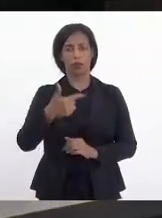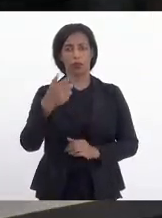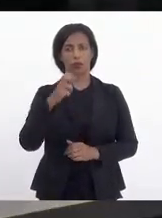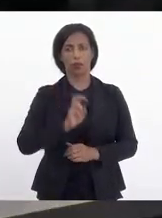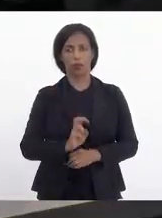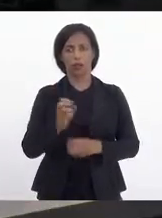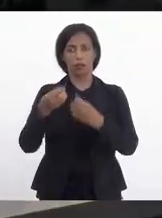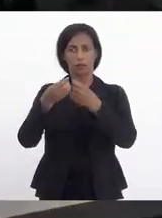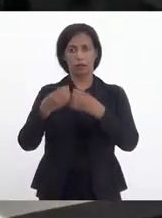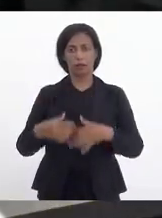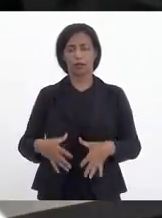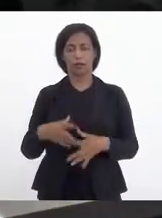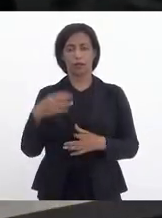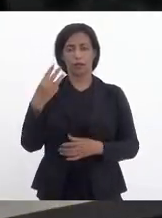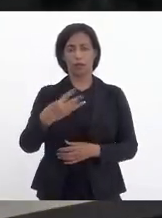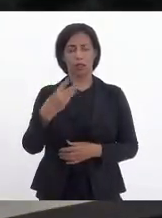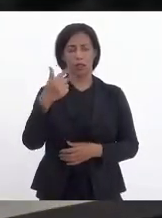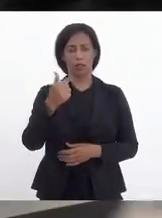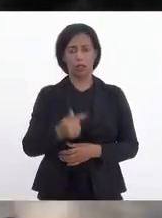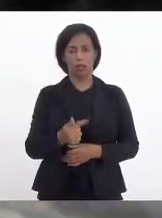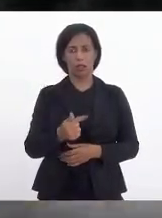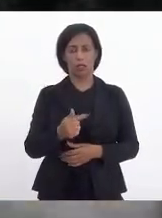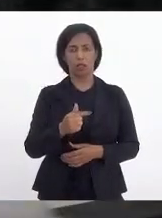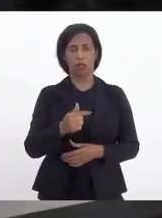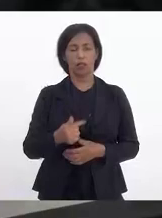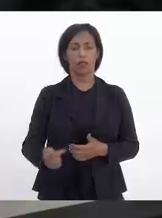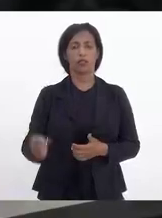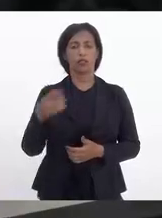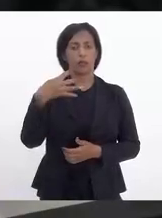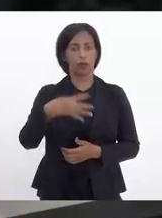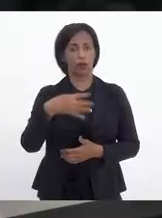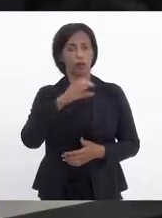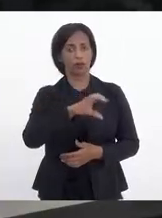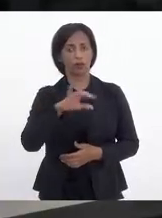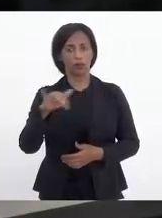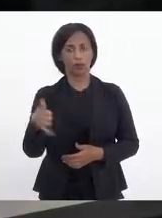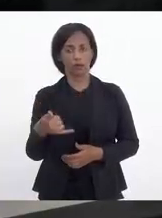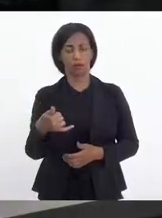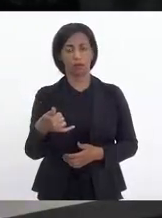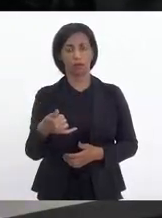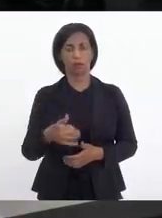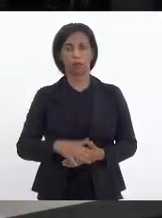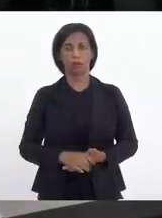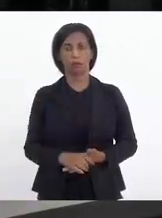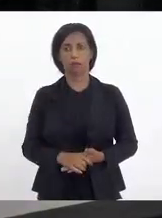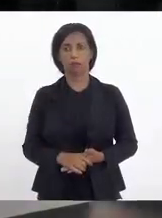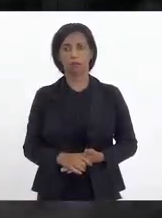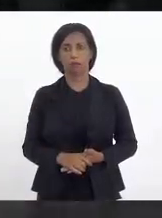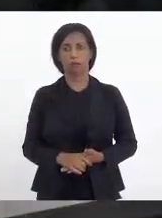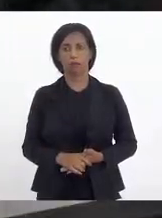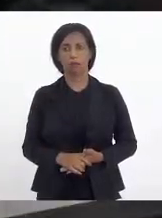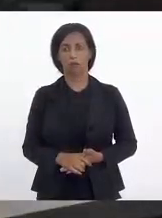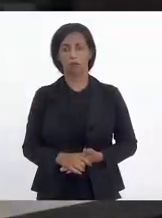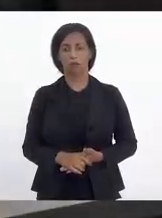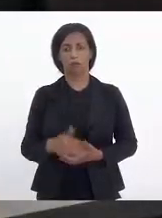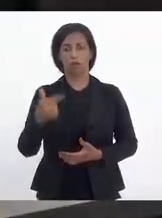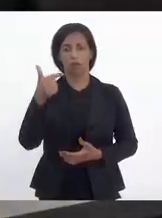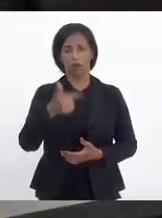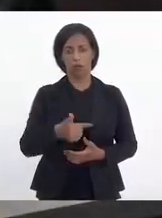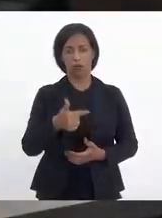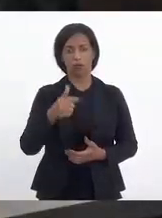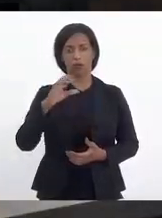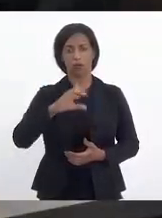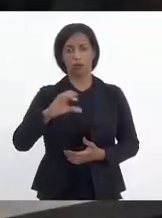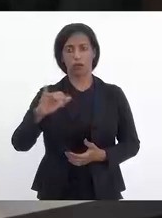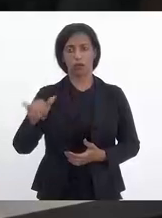5 prejudicadas as emendas 3:07 pela me dá quatro da ccj a emenda quatro pela Emenda dois a